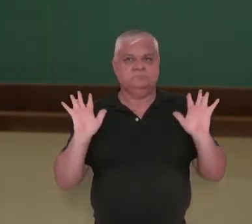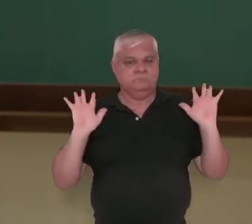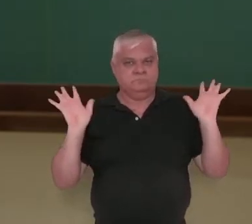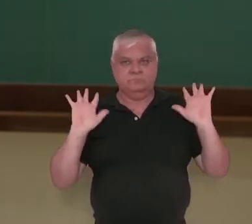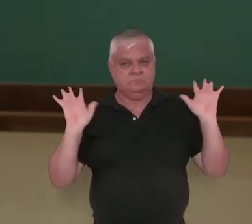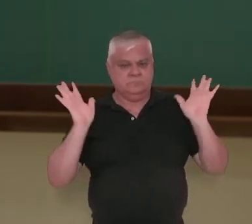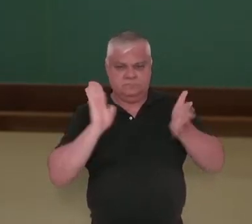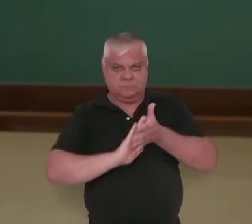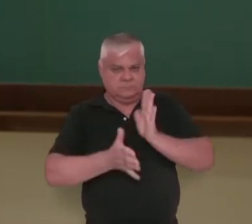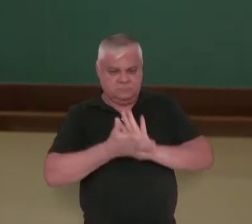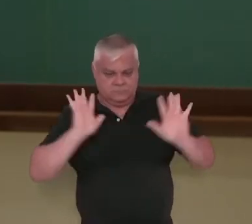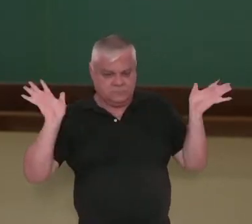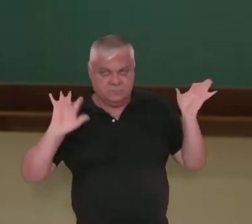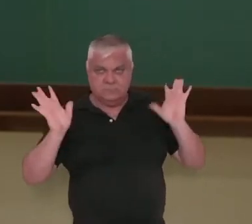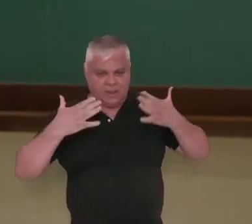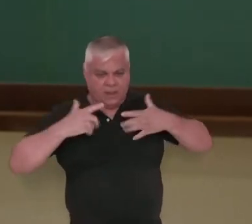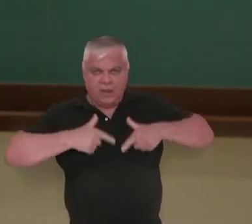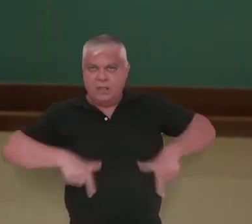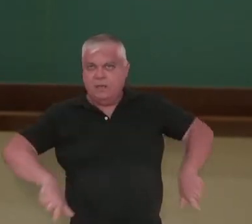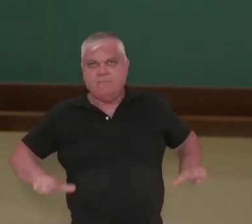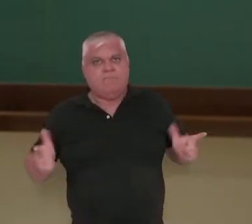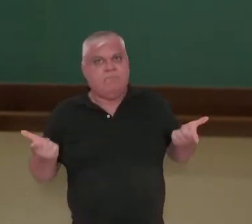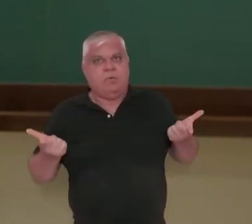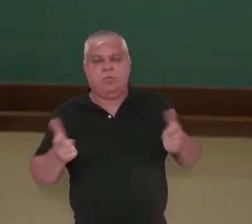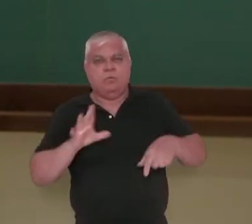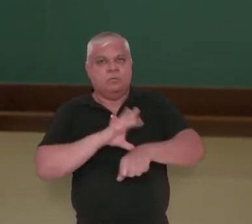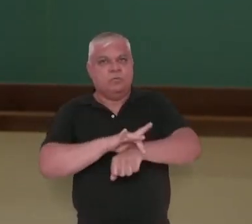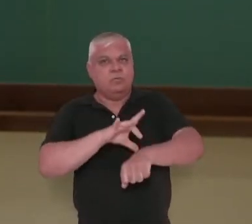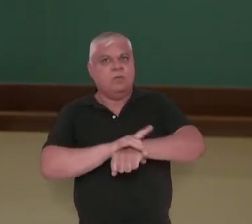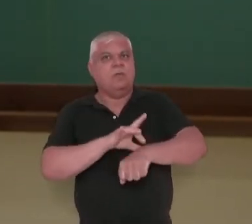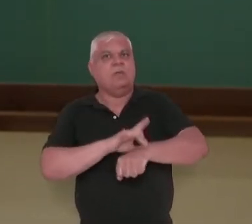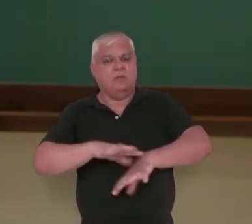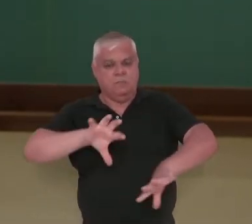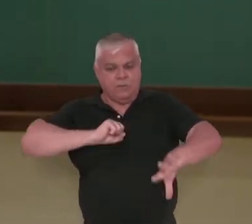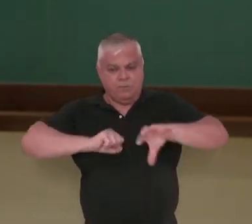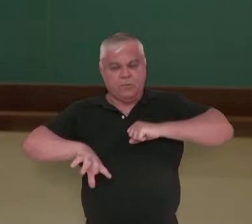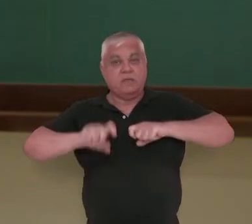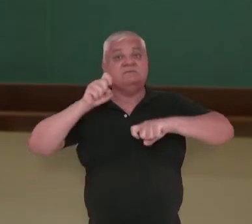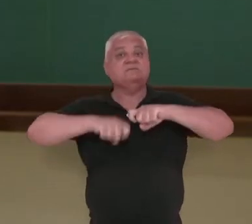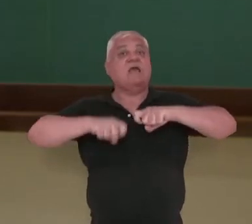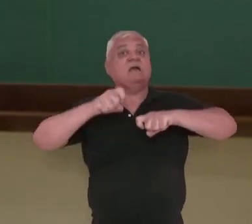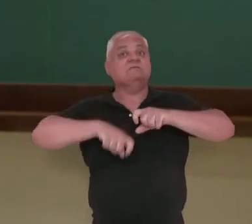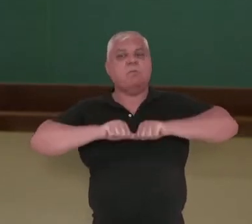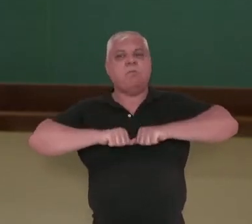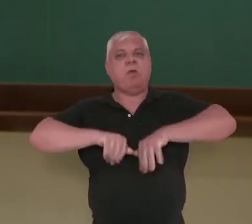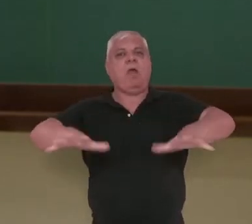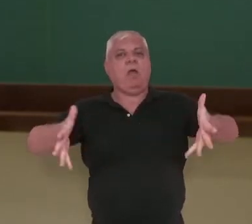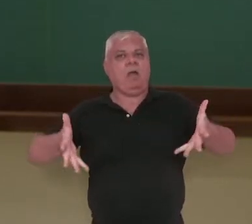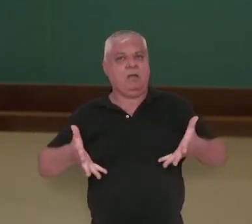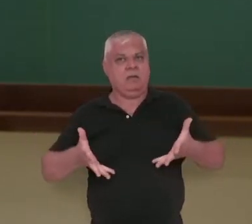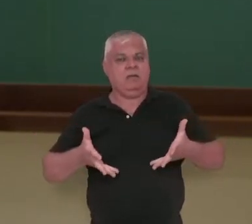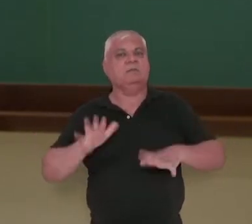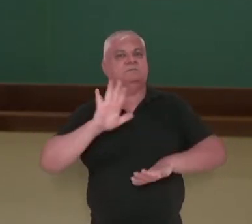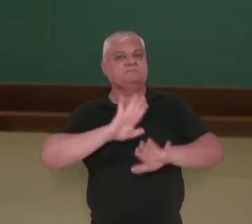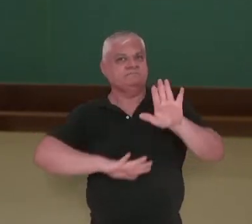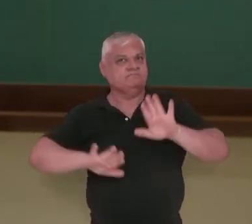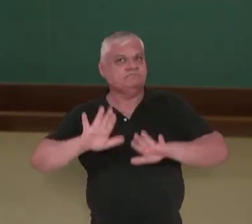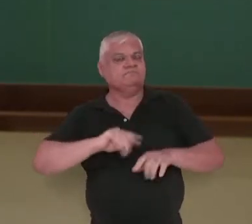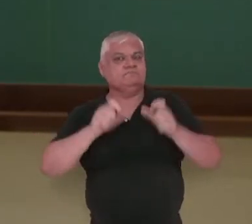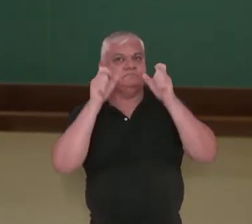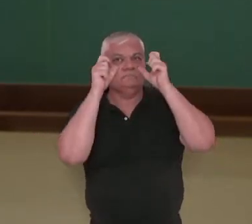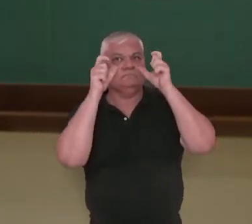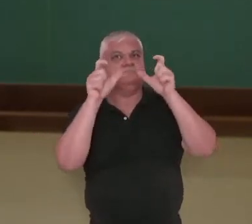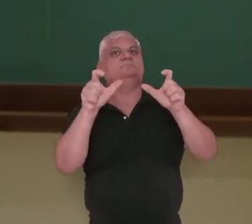de doença nenhuma. Muito menos infecções sexualmente transmissíveis. Então, nós temos que estar